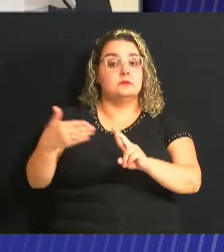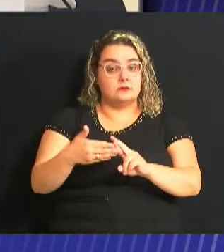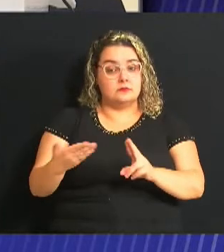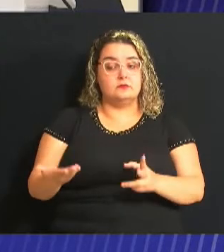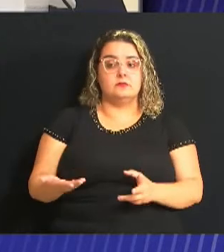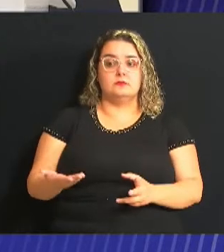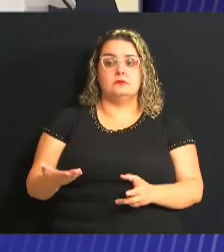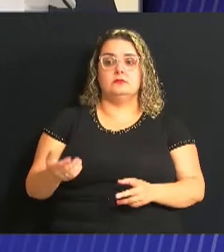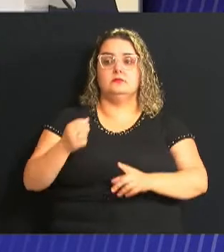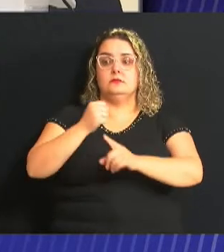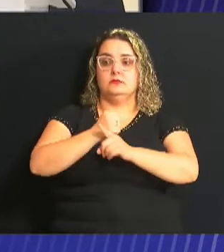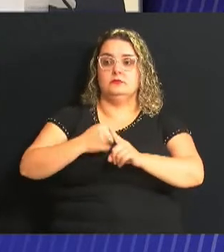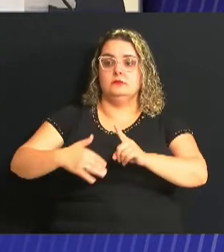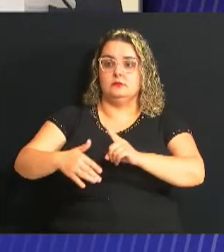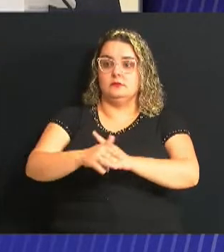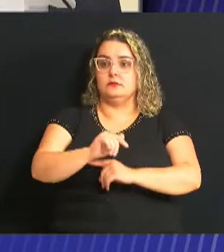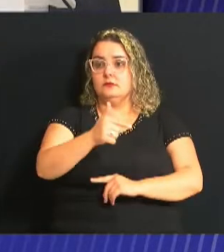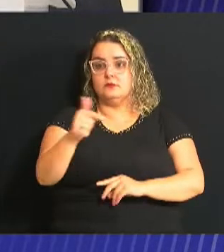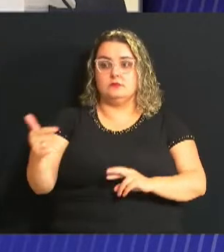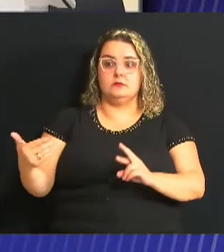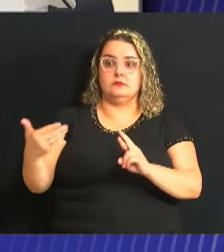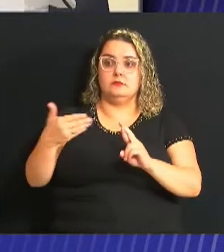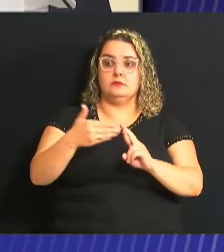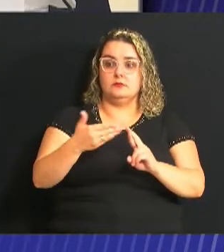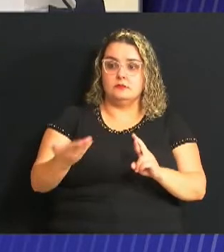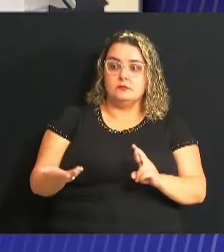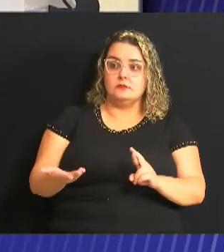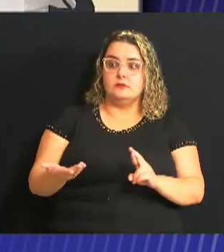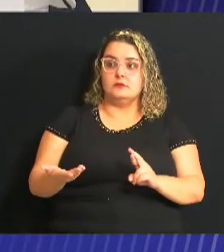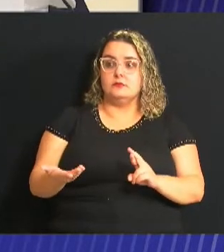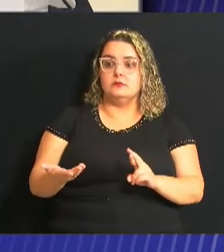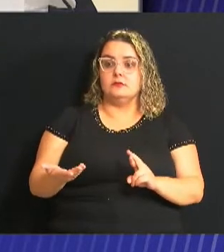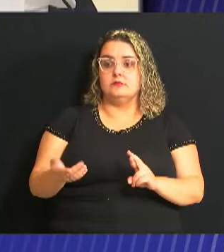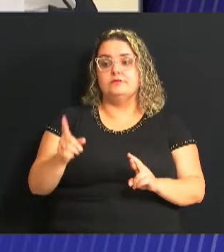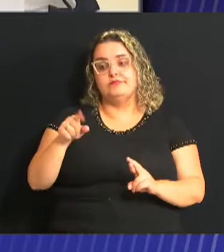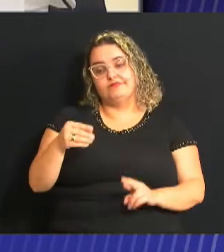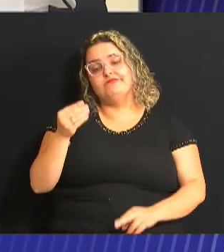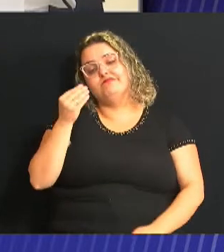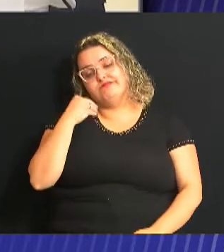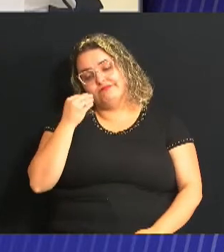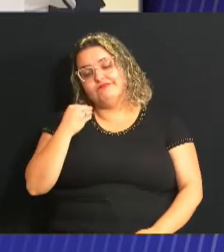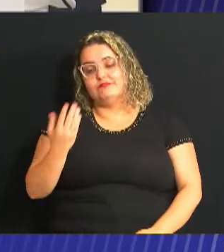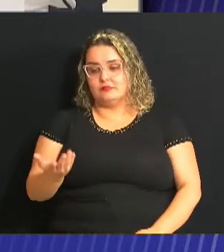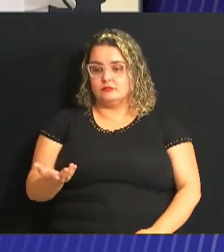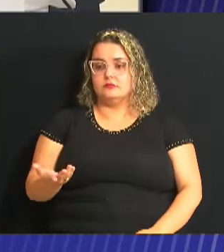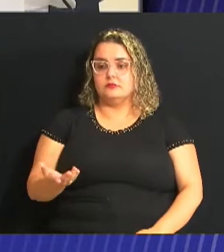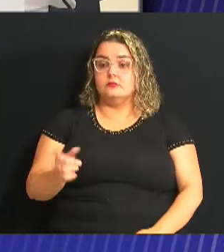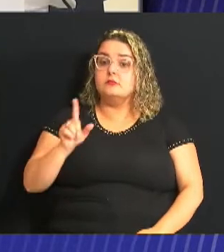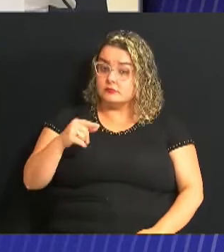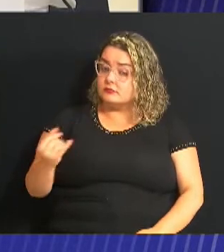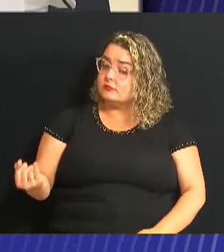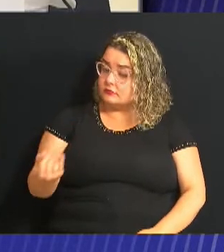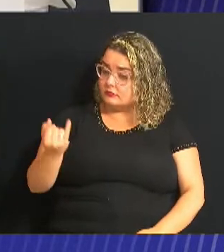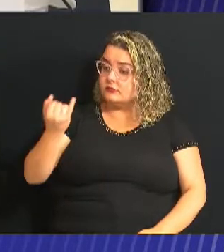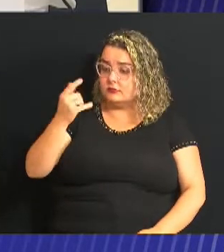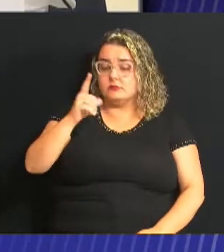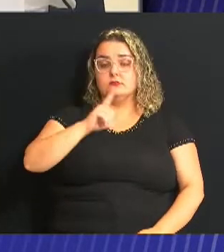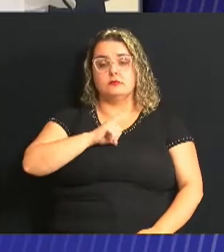Uma sociedade que não tem referência está fadada ao fracasso. Então é muito importante nós